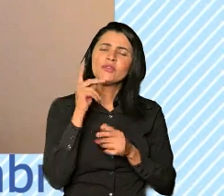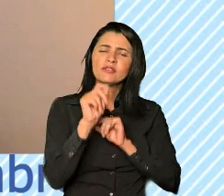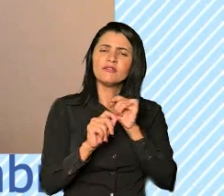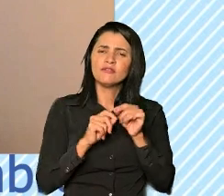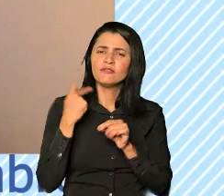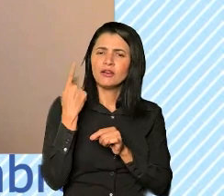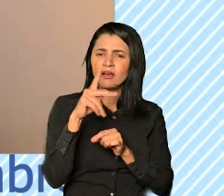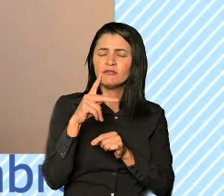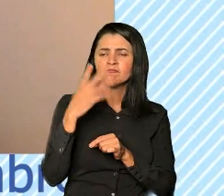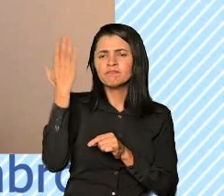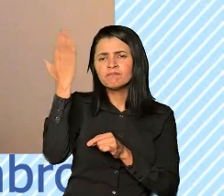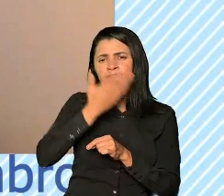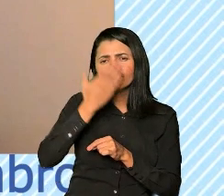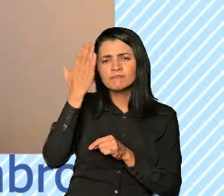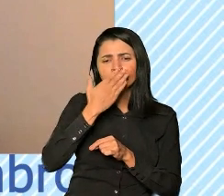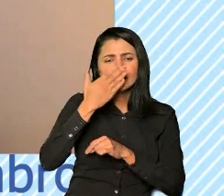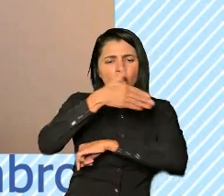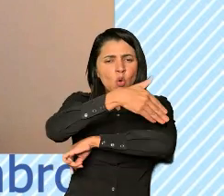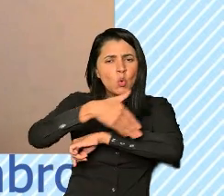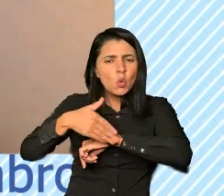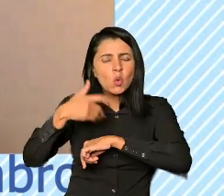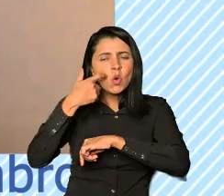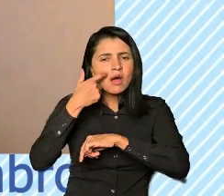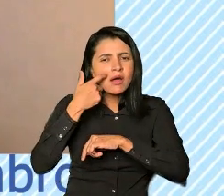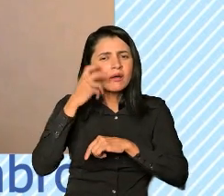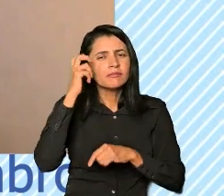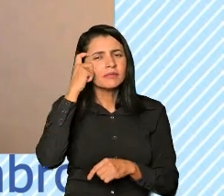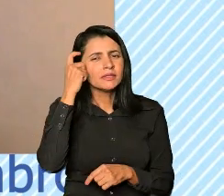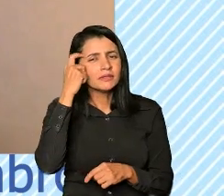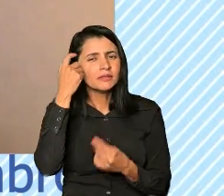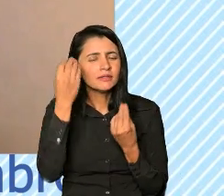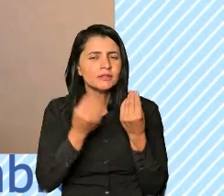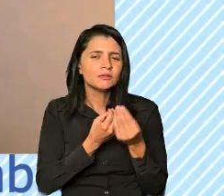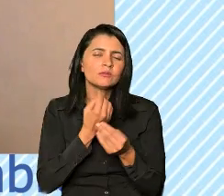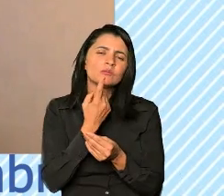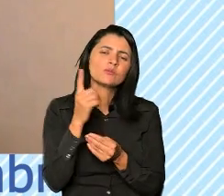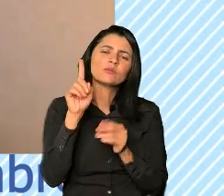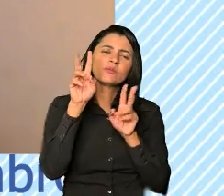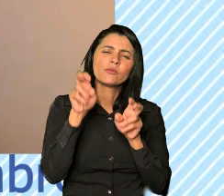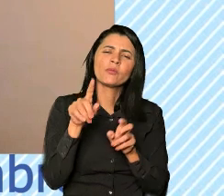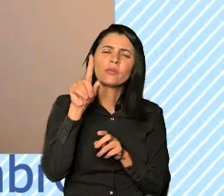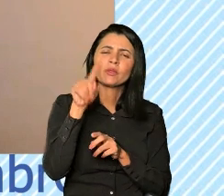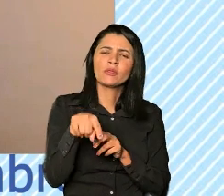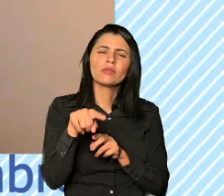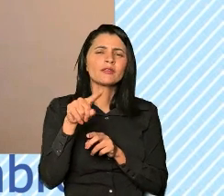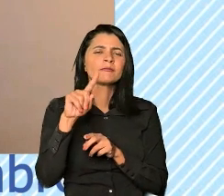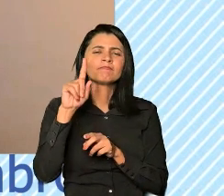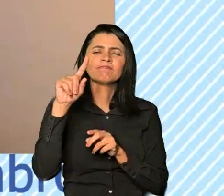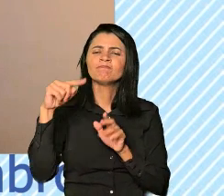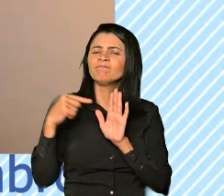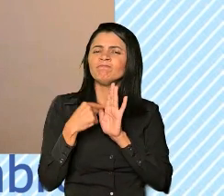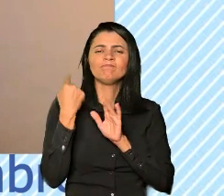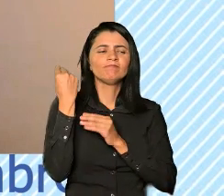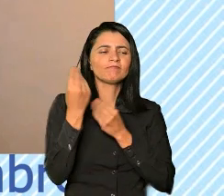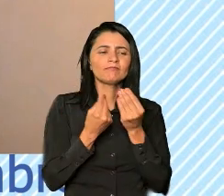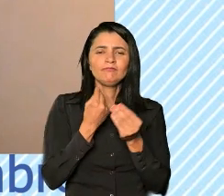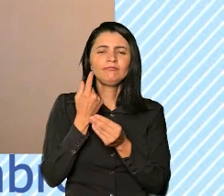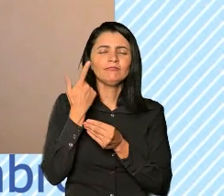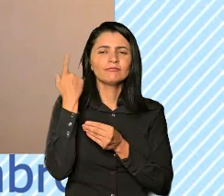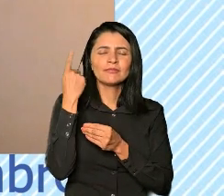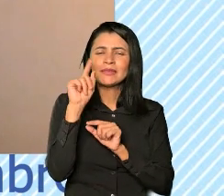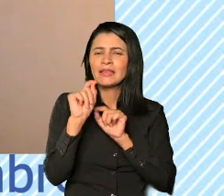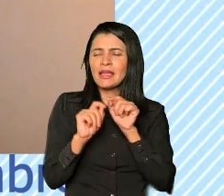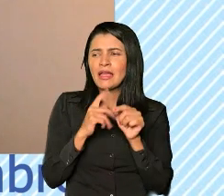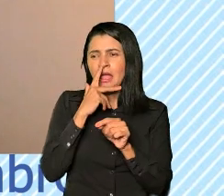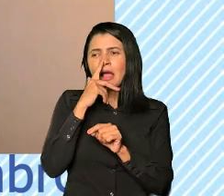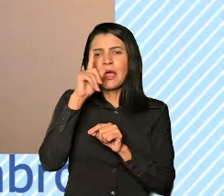falava da invisibilidade das ruas, eu fiquei pensando numa questão que é um ponto calcanhar de Aquiles,